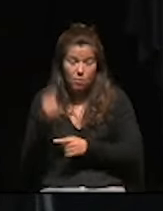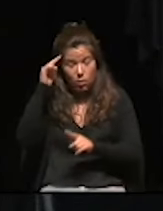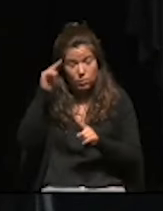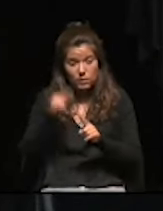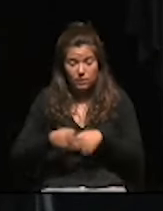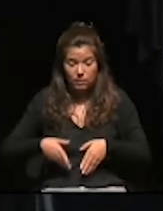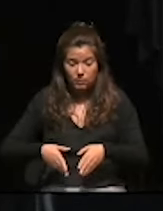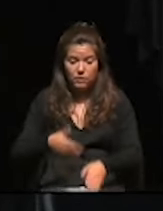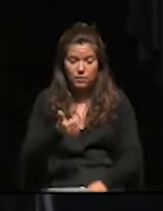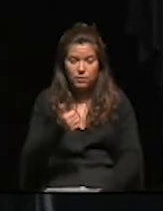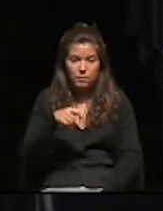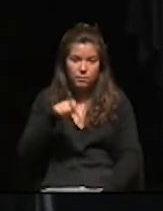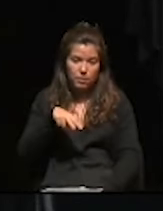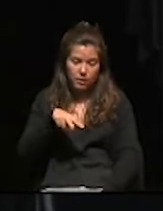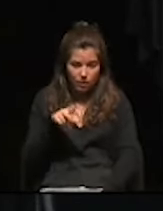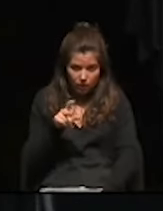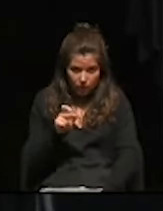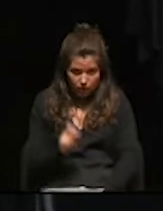de Berna